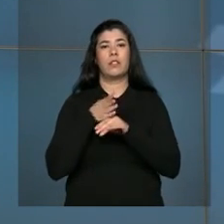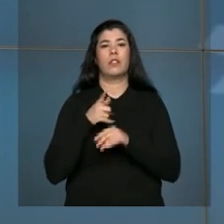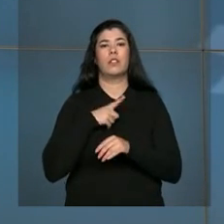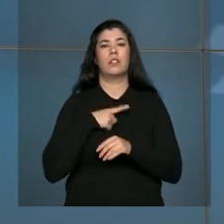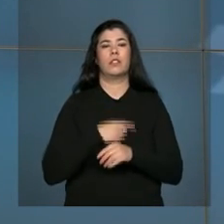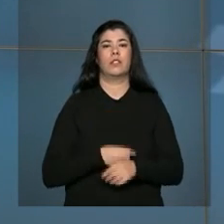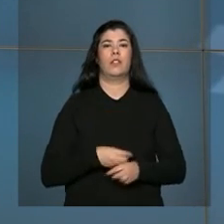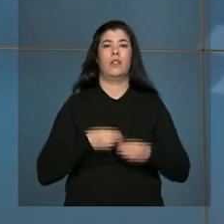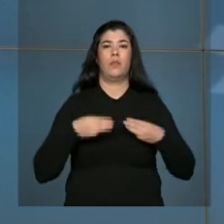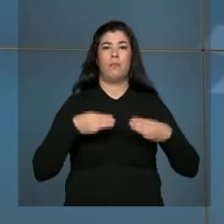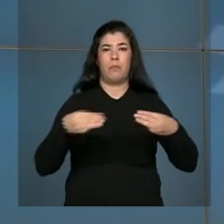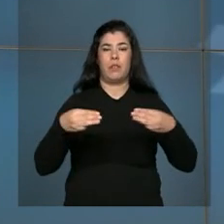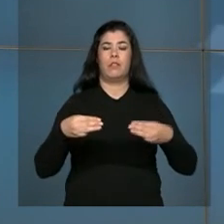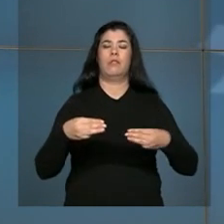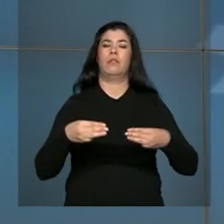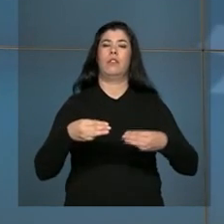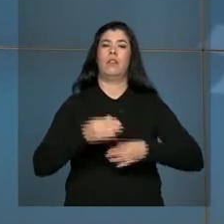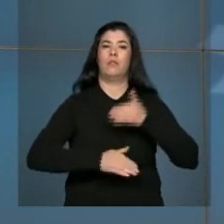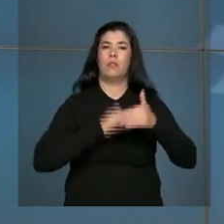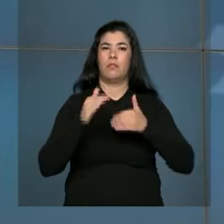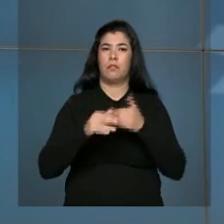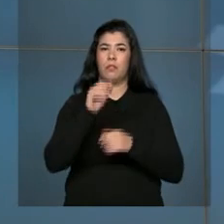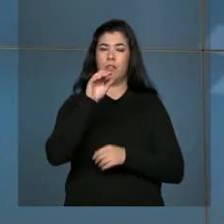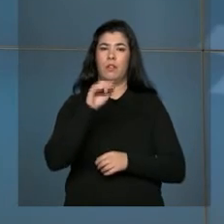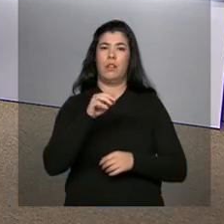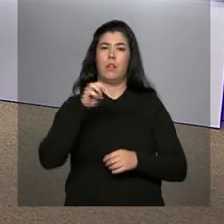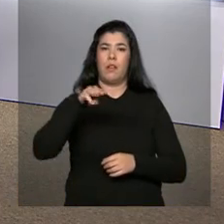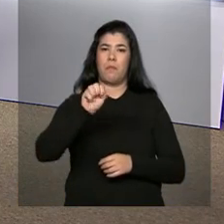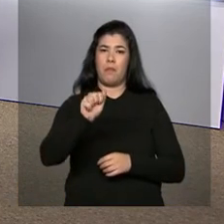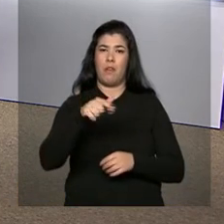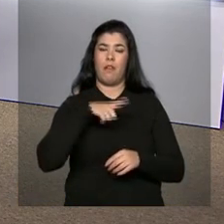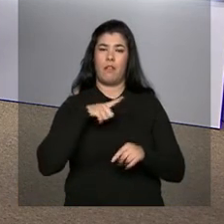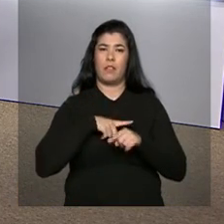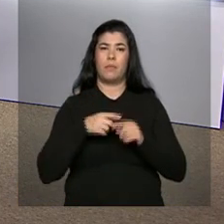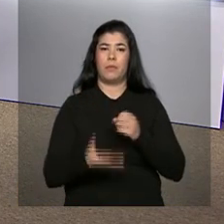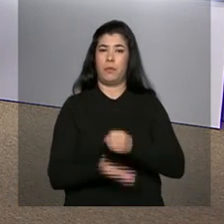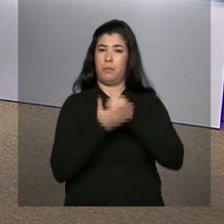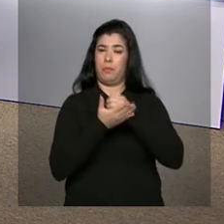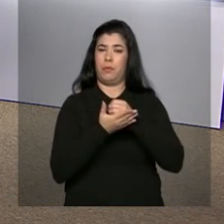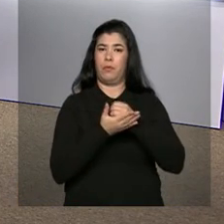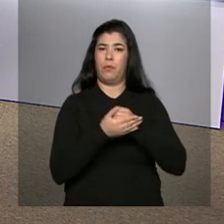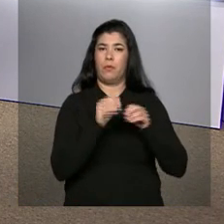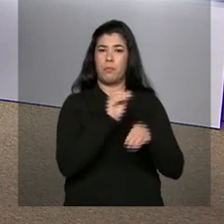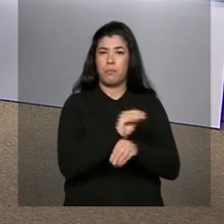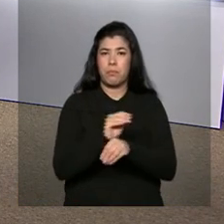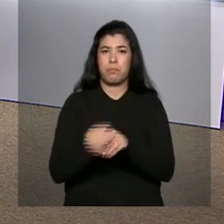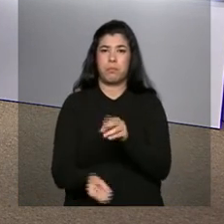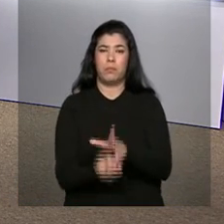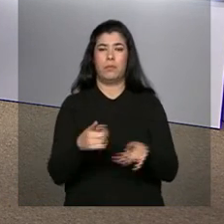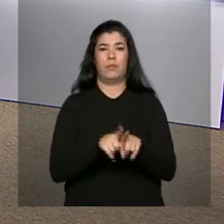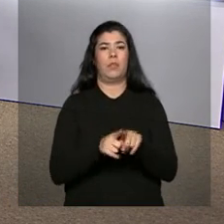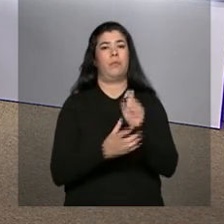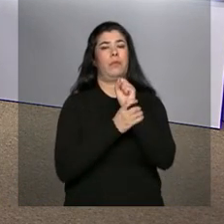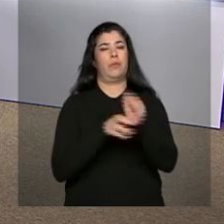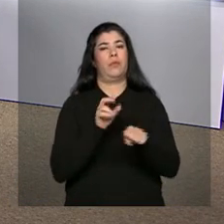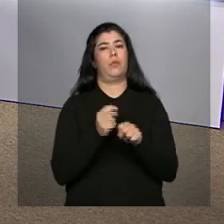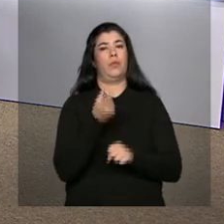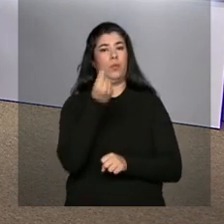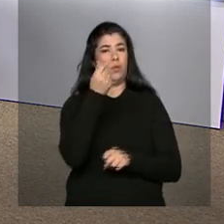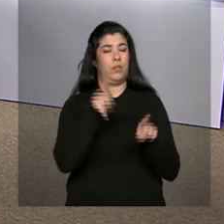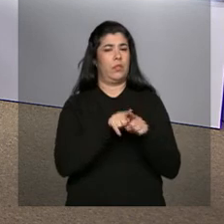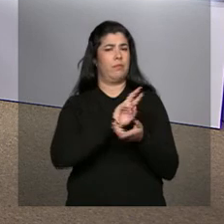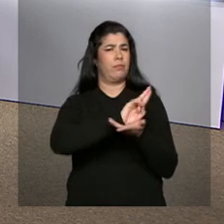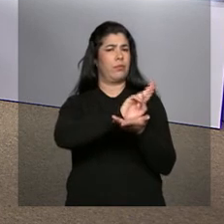acessar a página do Ministério do Desenvolvimento Agrário. Apoio para plantar e garantir a renda. É assim